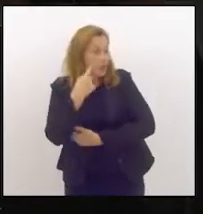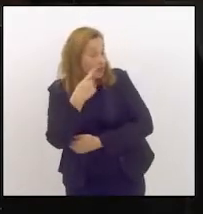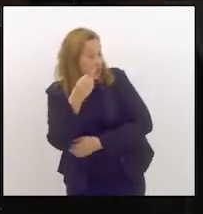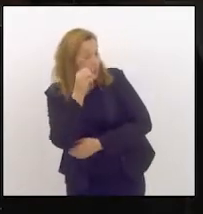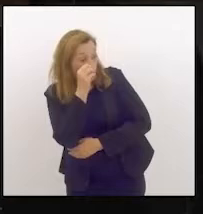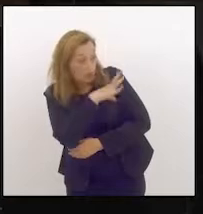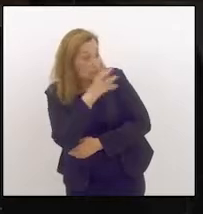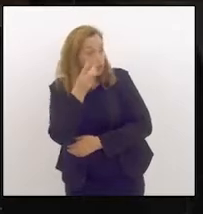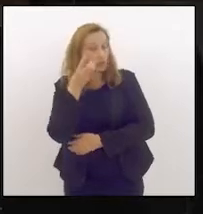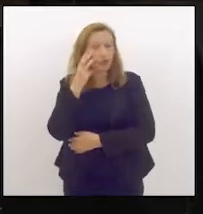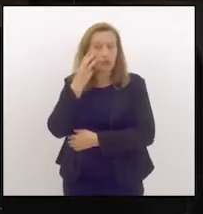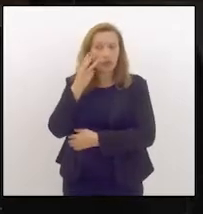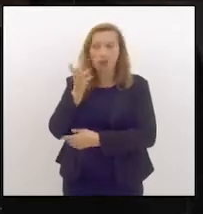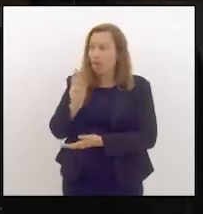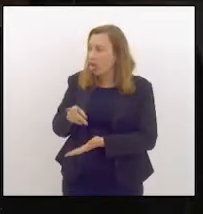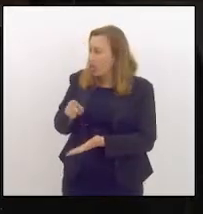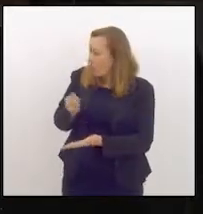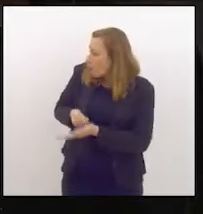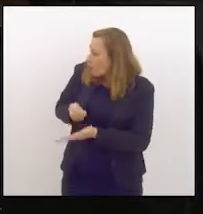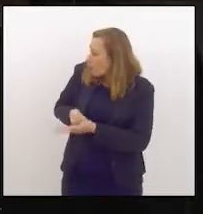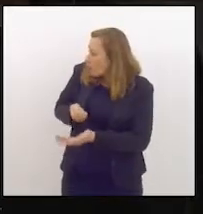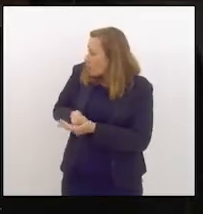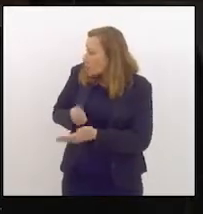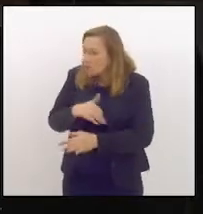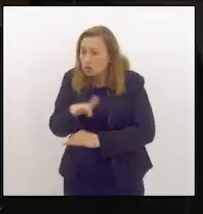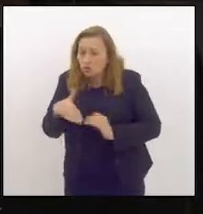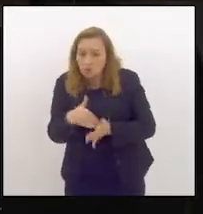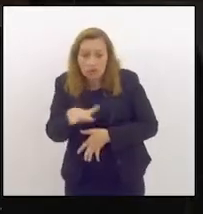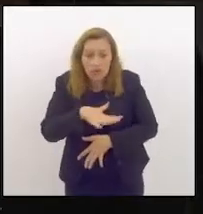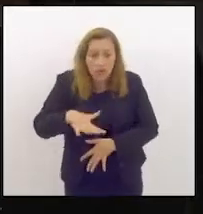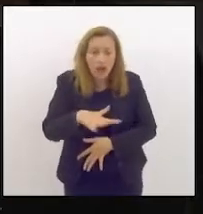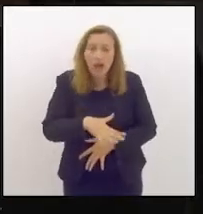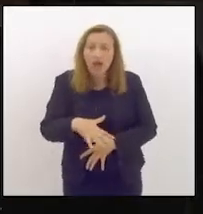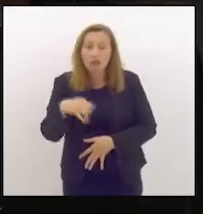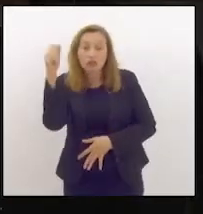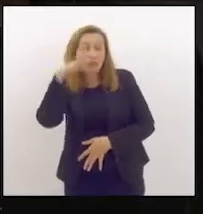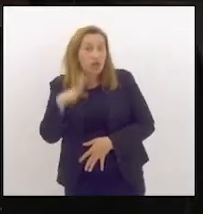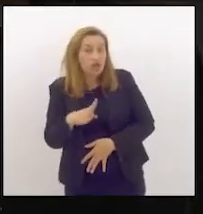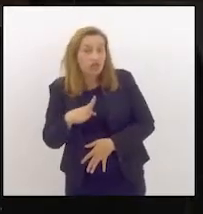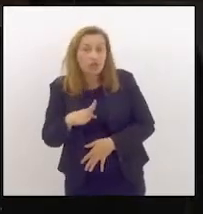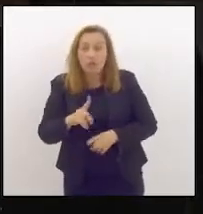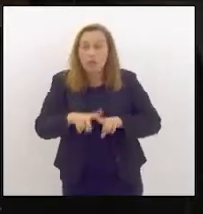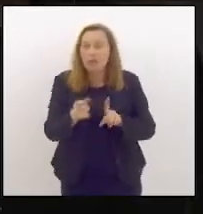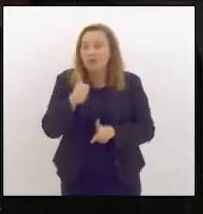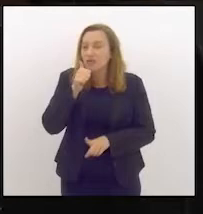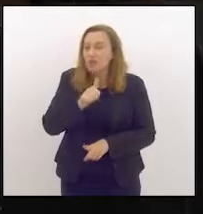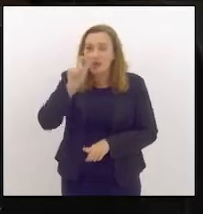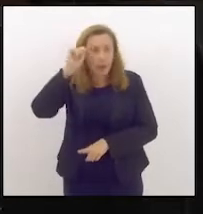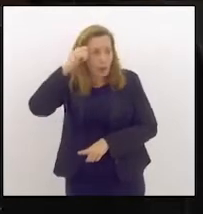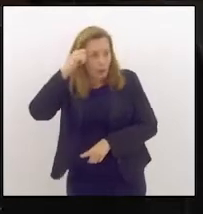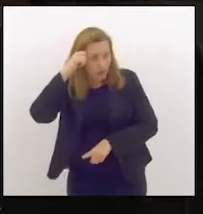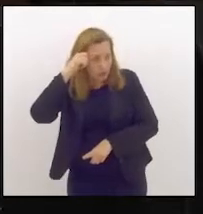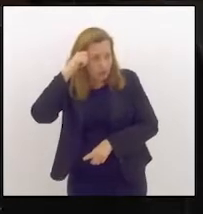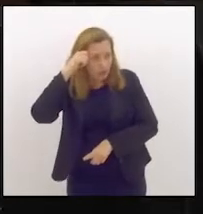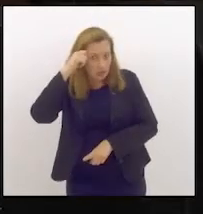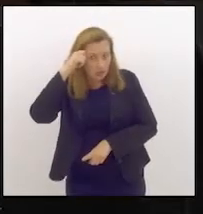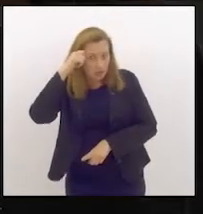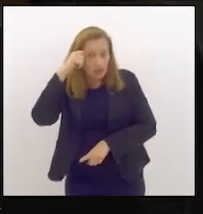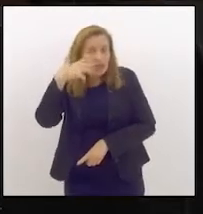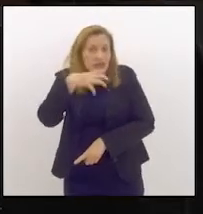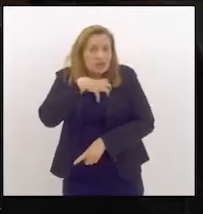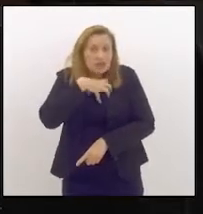o teste do pezinho é obrigação em toda rede no Brasil mas as mulheres pretas que além de